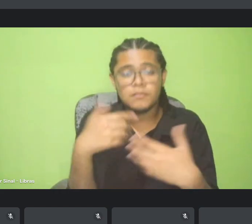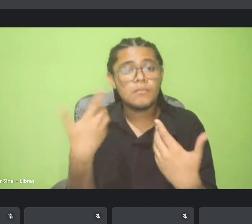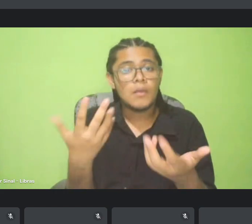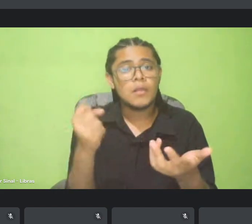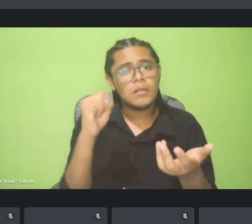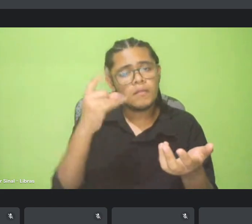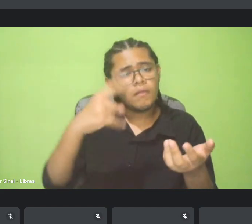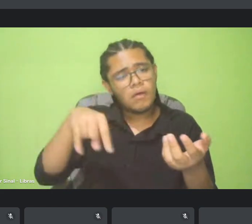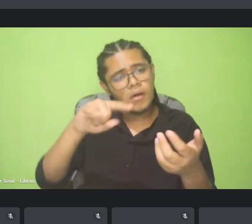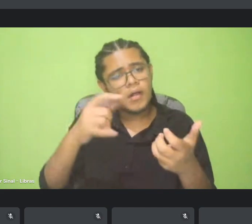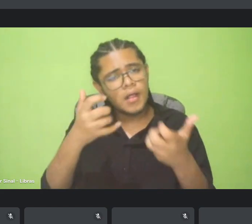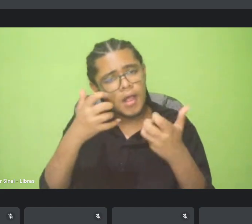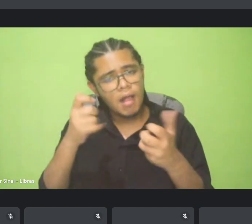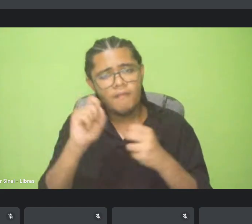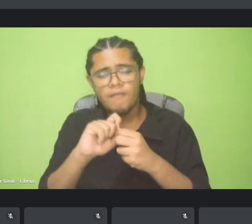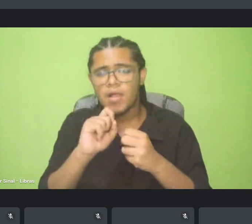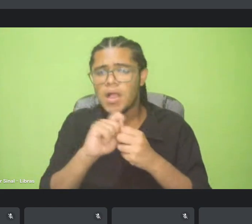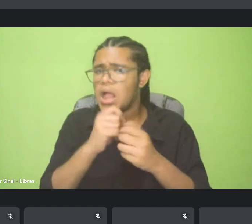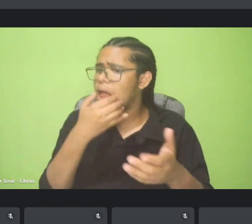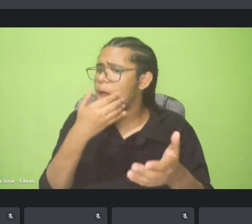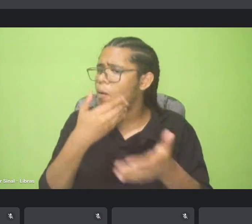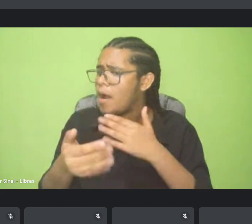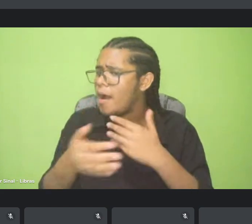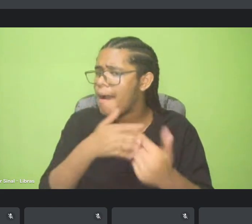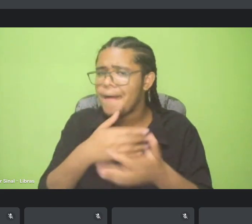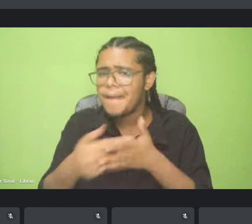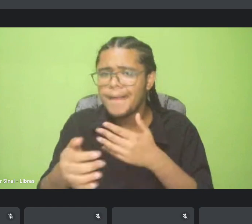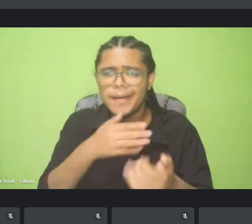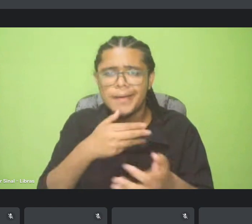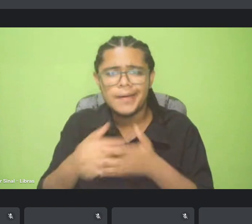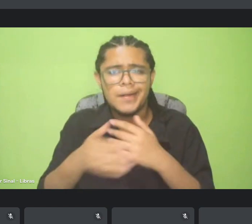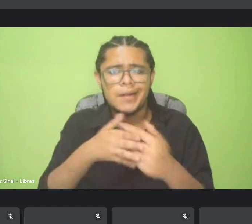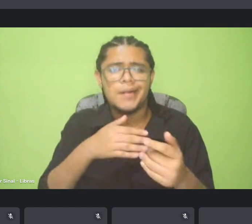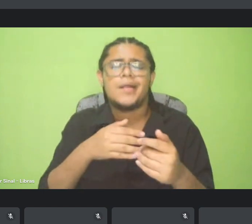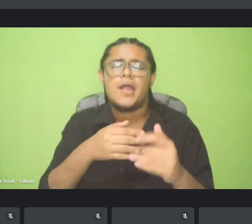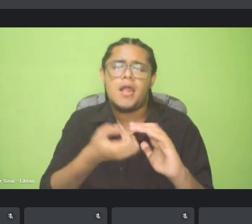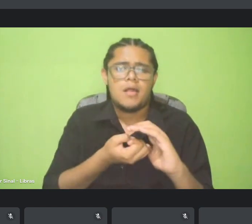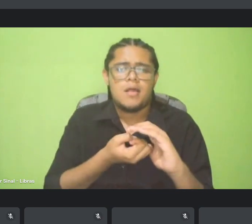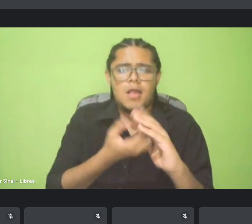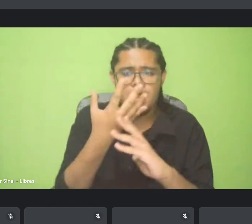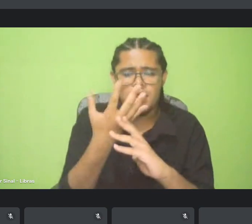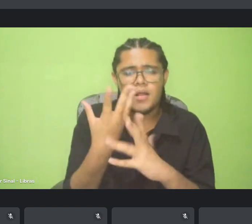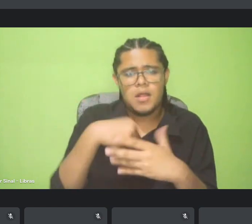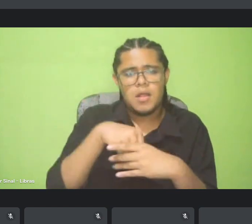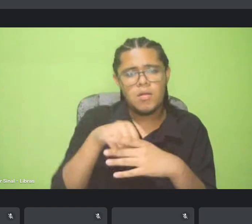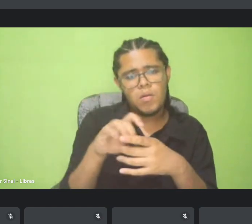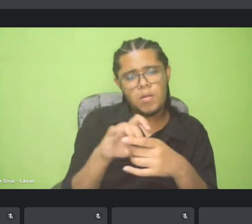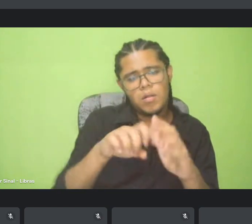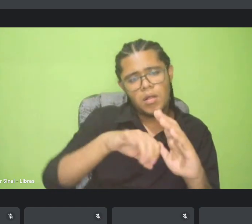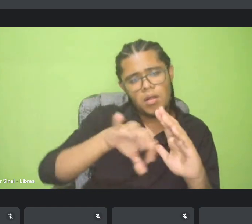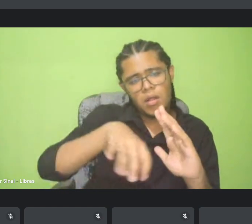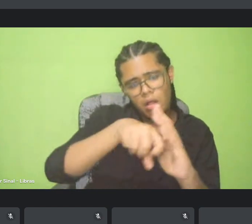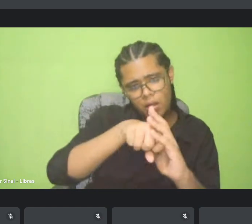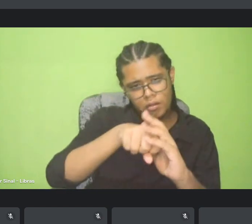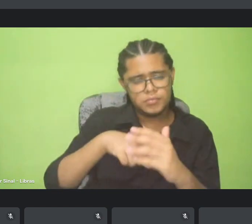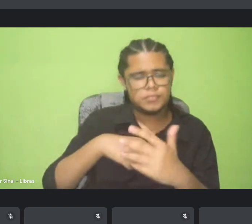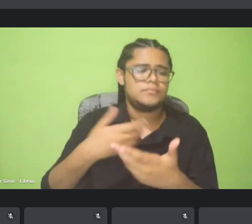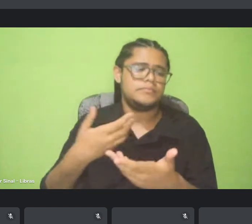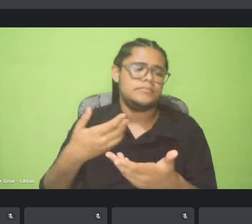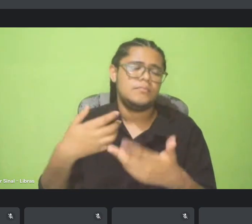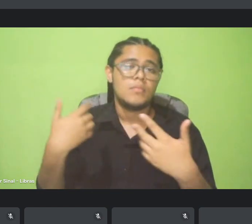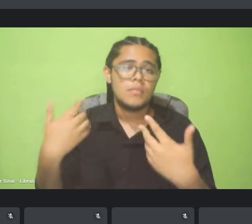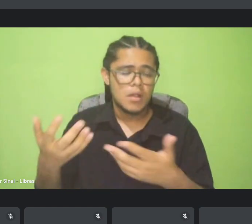ação em audiovisual, independente do que vocês estão querendo propor até agora, eu